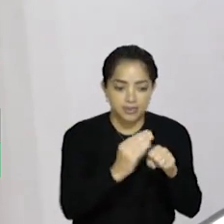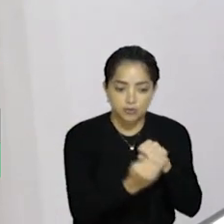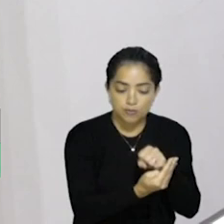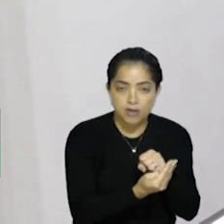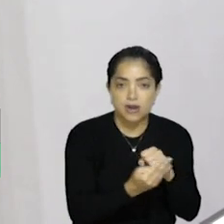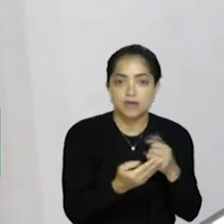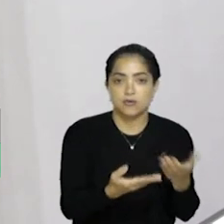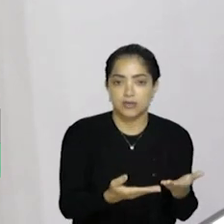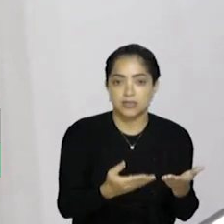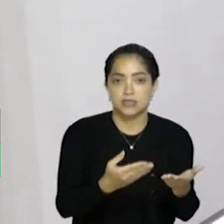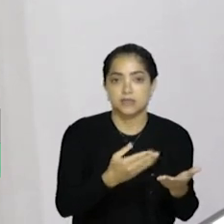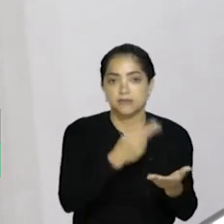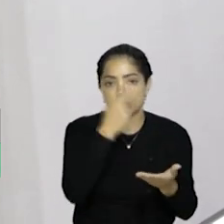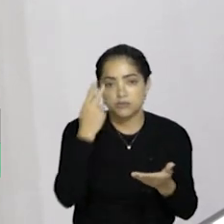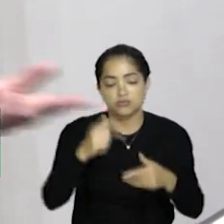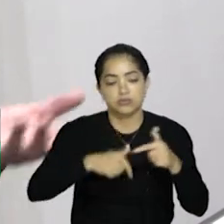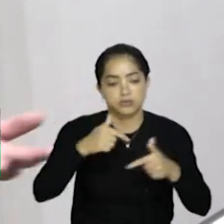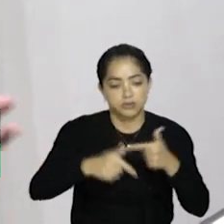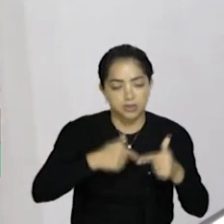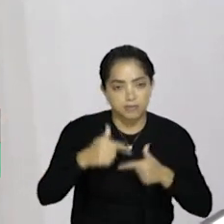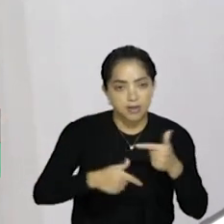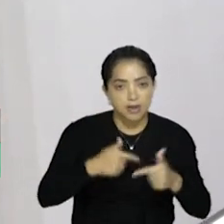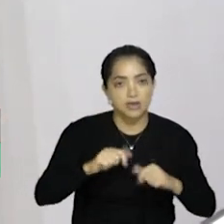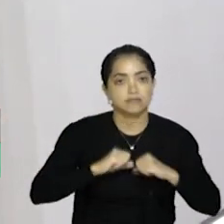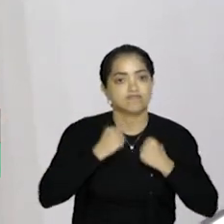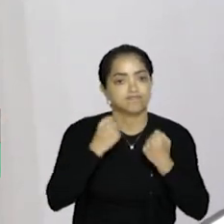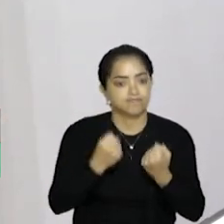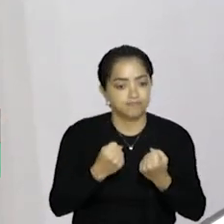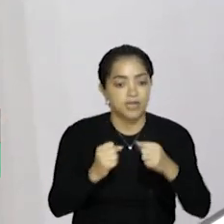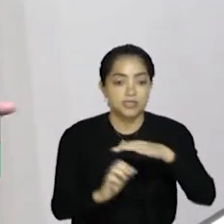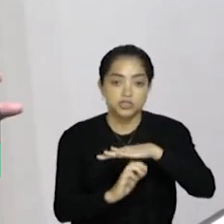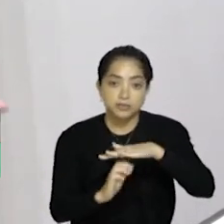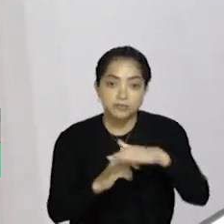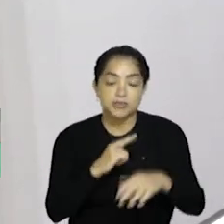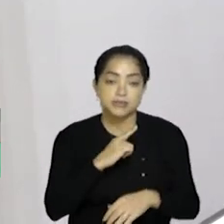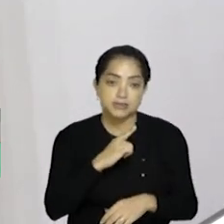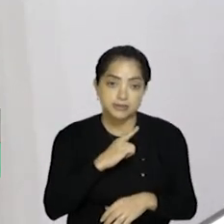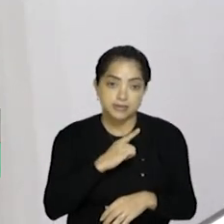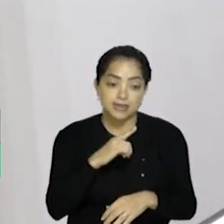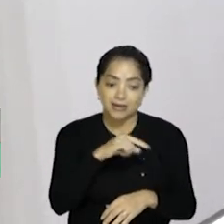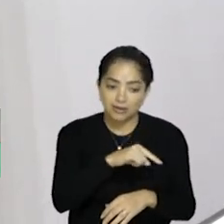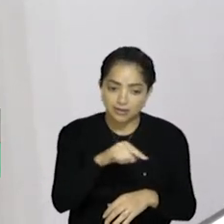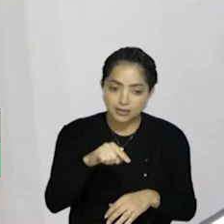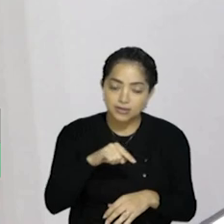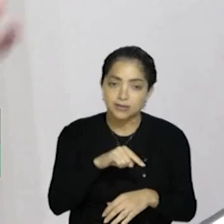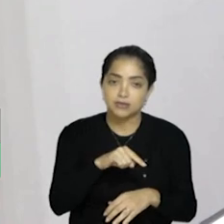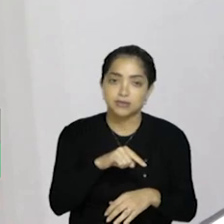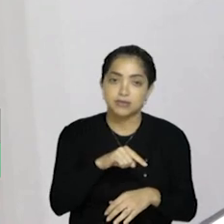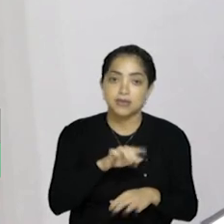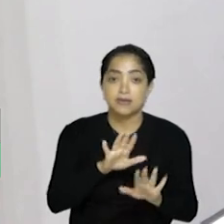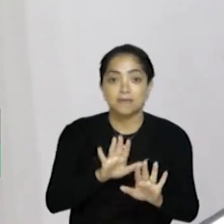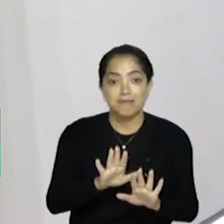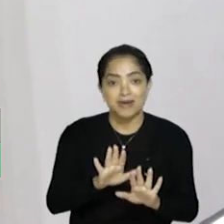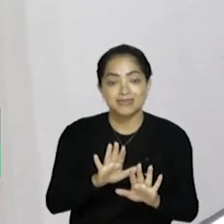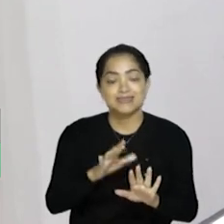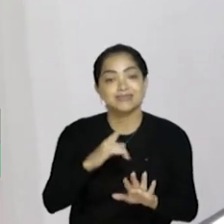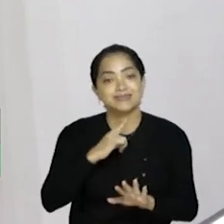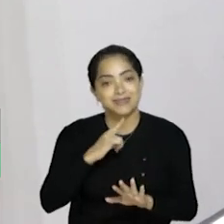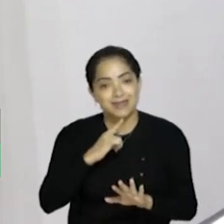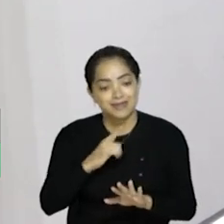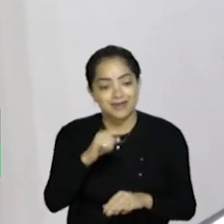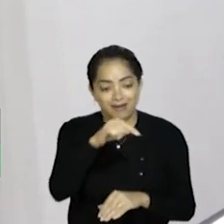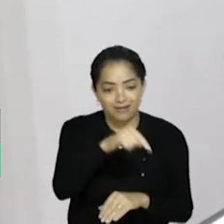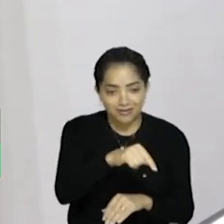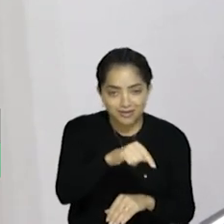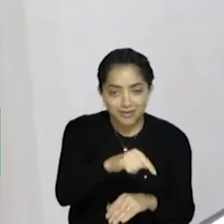trabalhadora de gente humilde de empresas de tudo de bem mas tem no meio